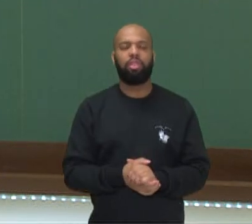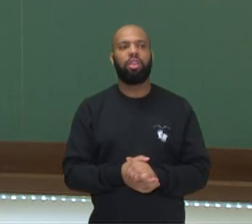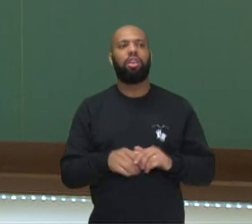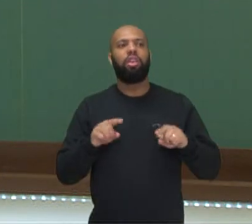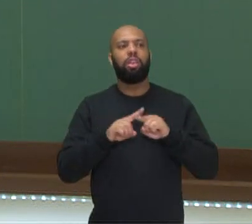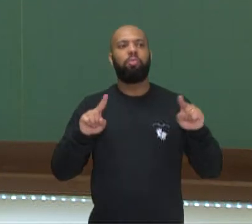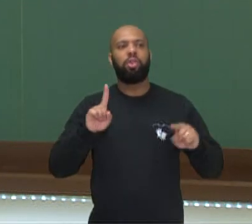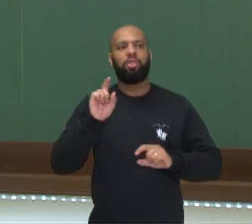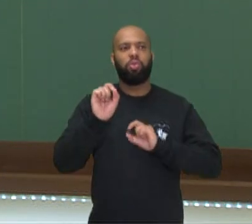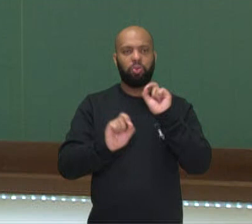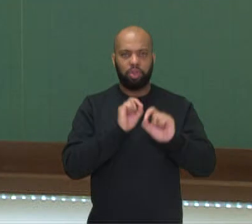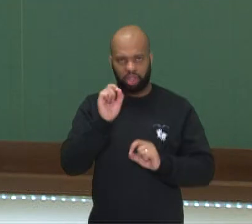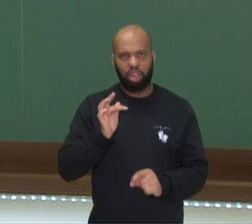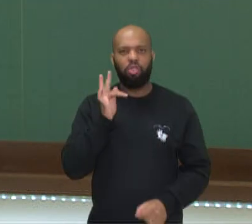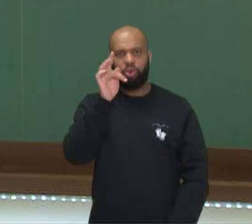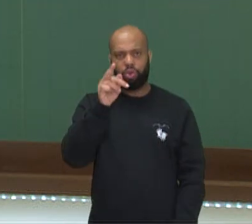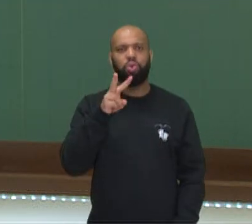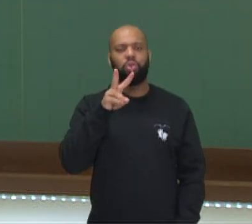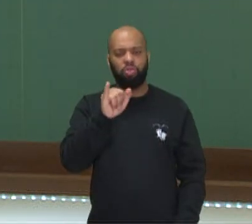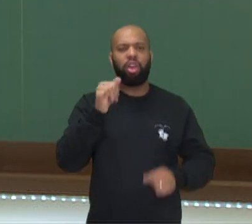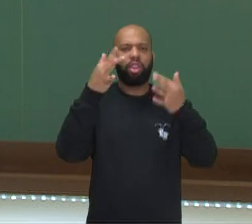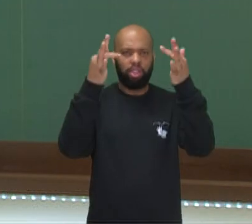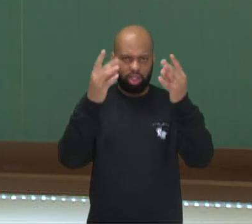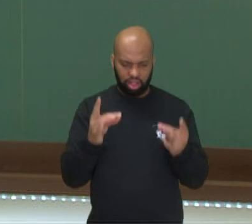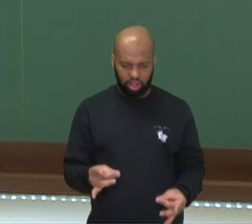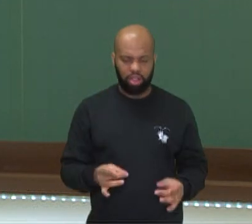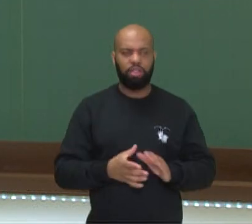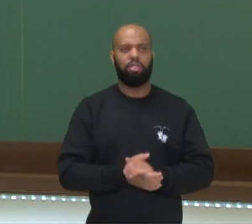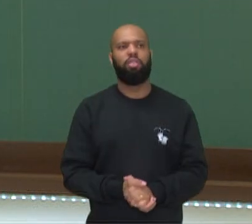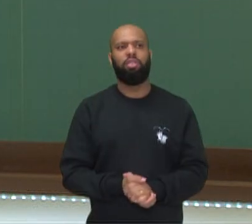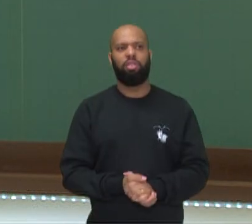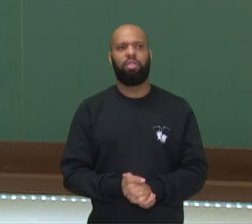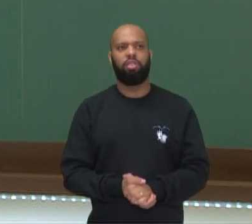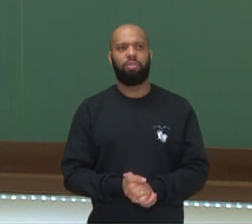é um passo adiante que a gente já vai comentar.